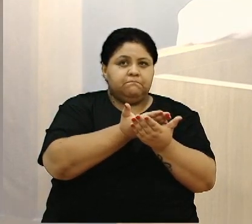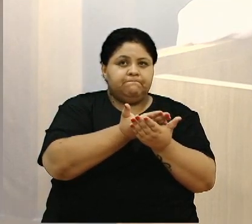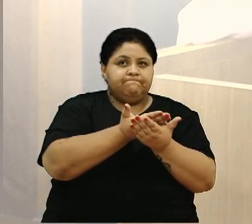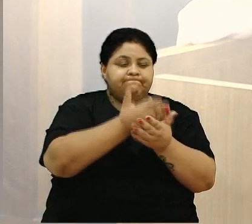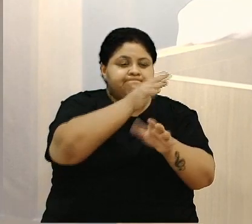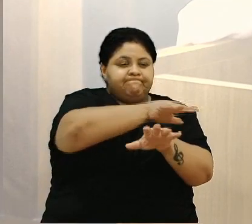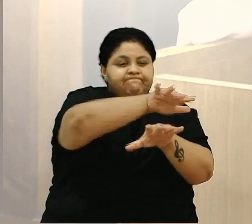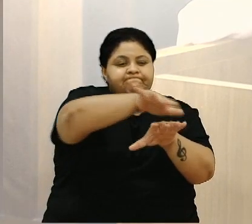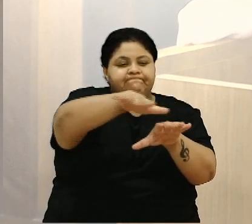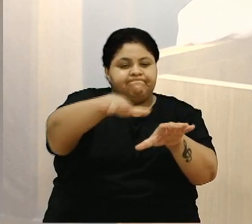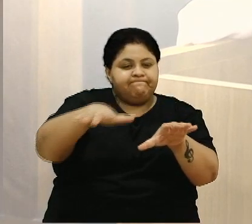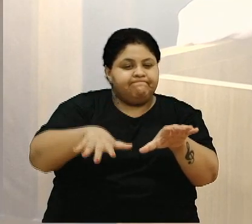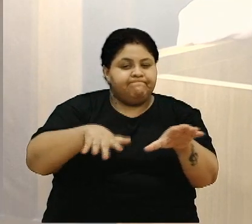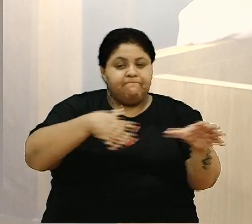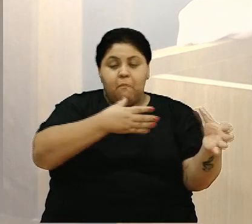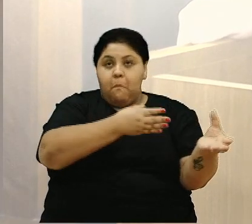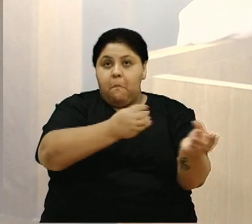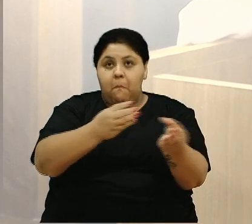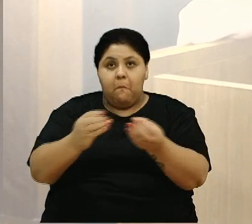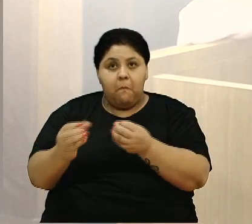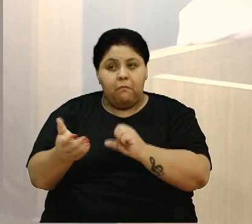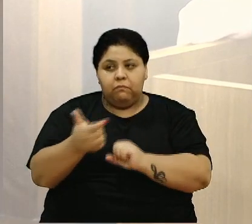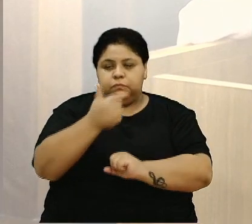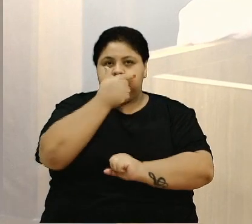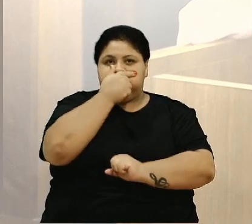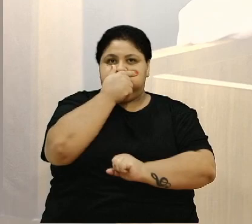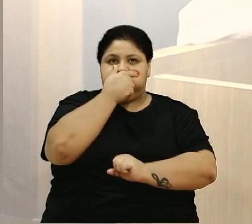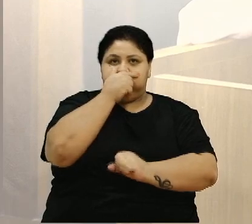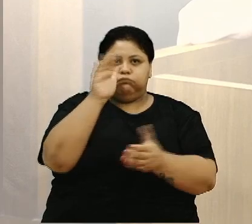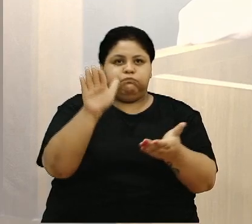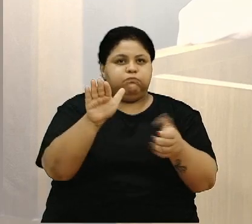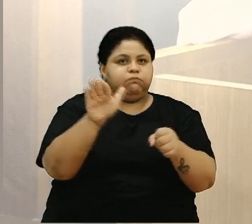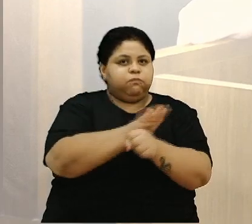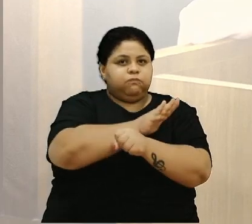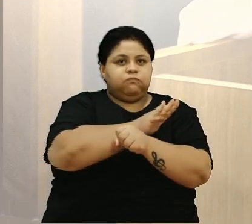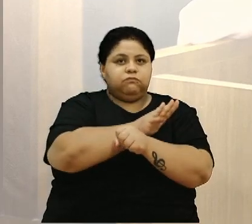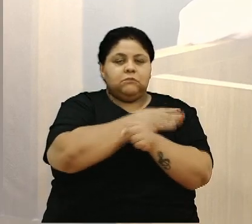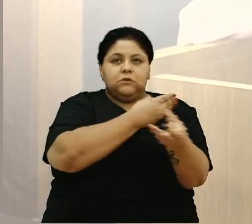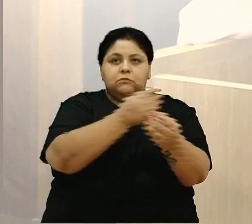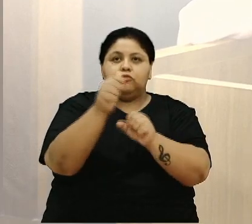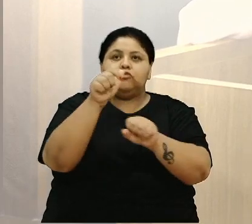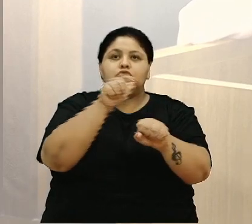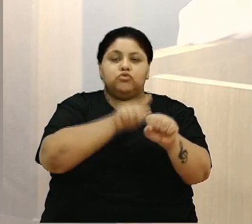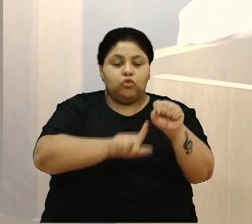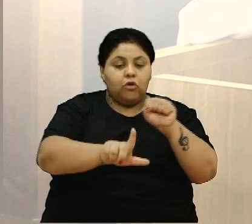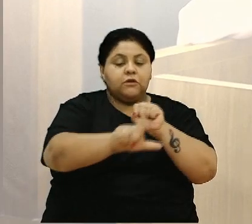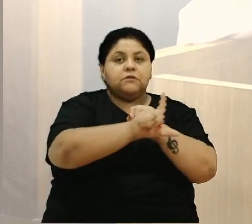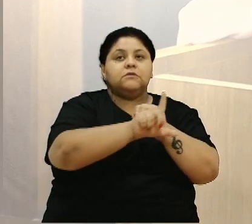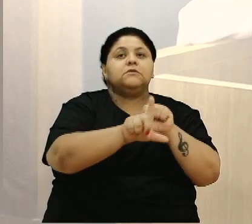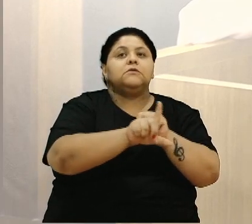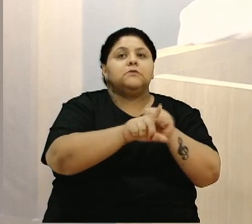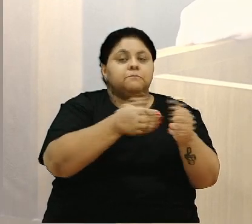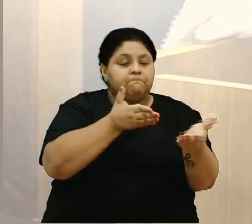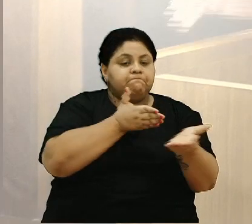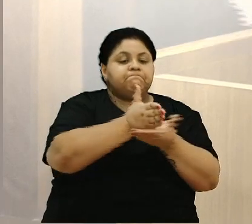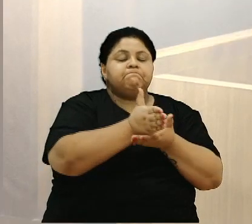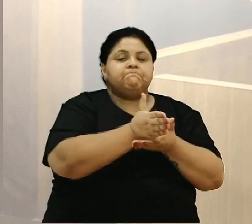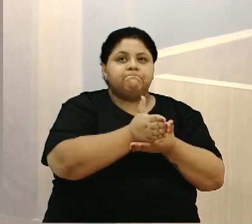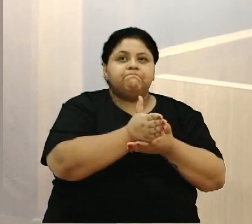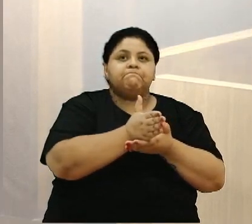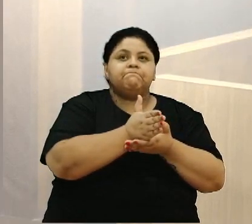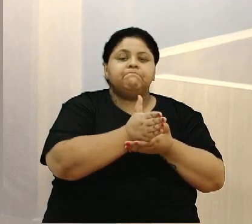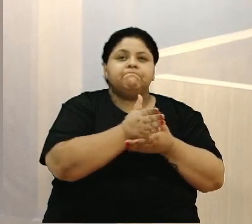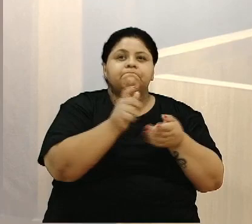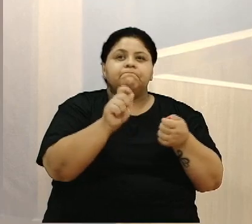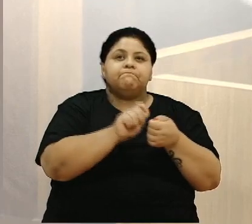ficando sufocado, e com diversos outros loteamentos que estão sendo autorizados e sendo